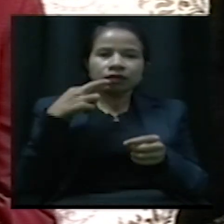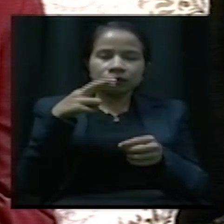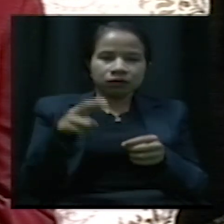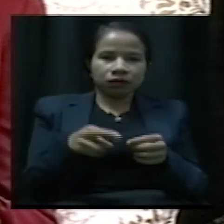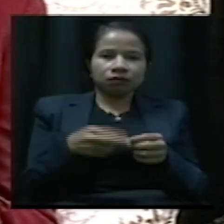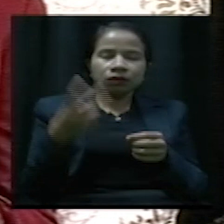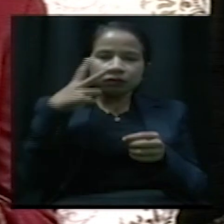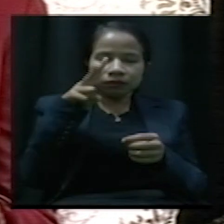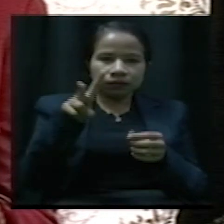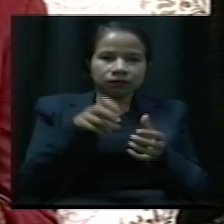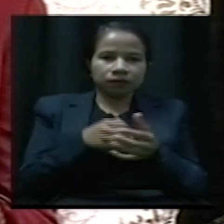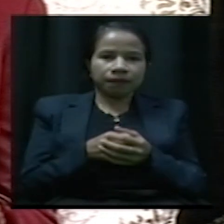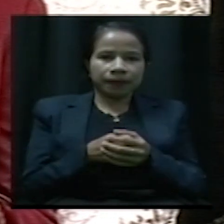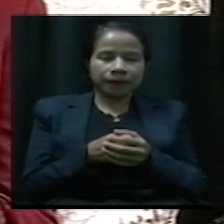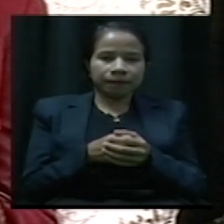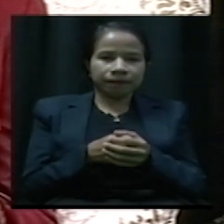pesquisa no mos